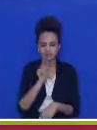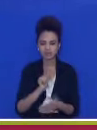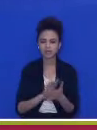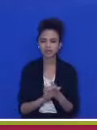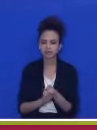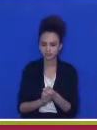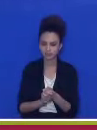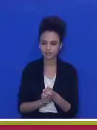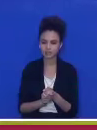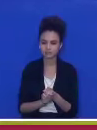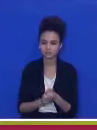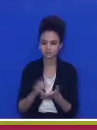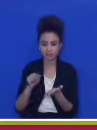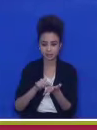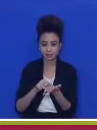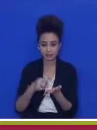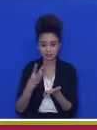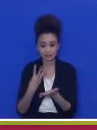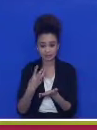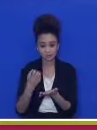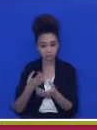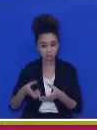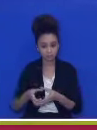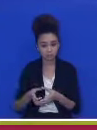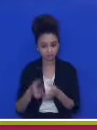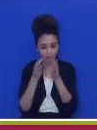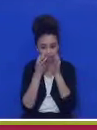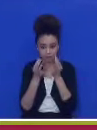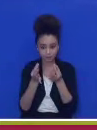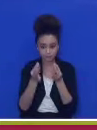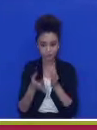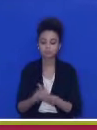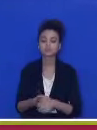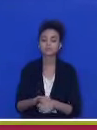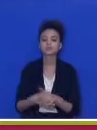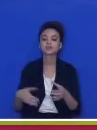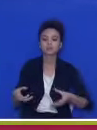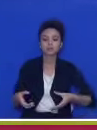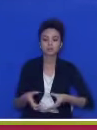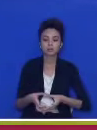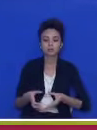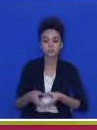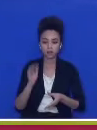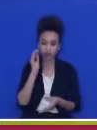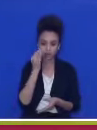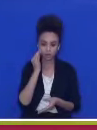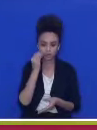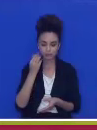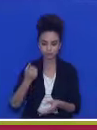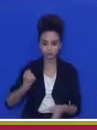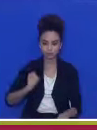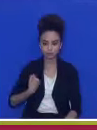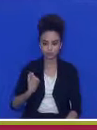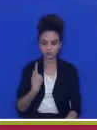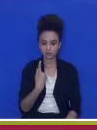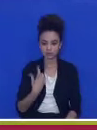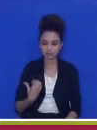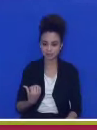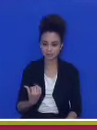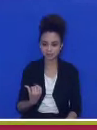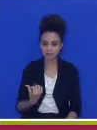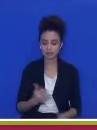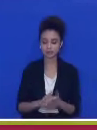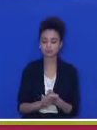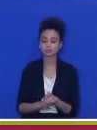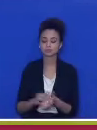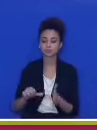de 3 acertos. Fique atento. Bola rosa número 16. Rosa 16. No